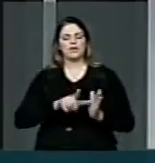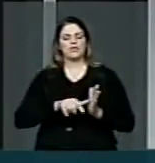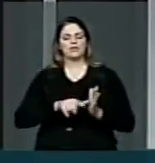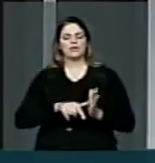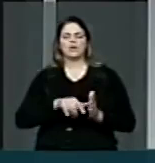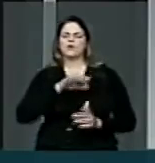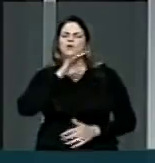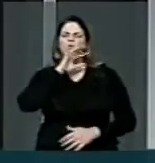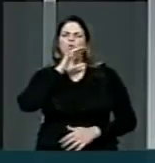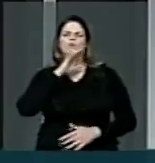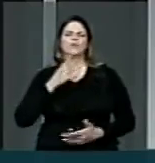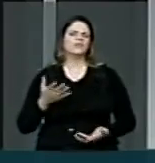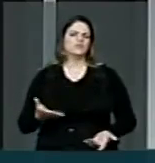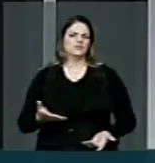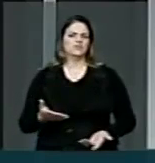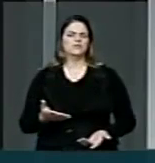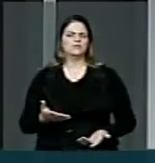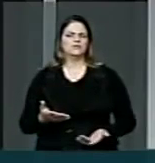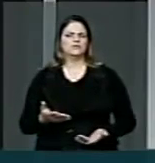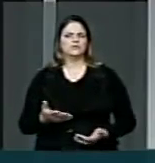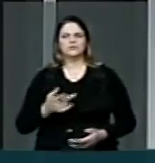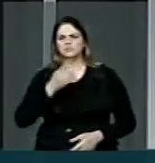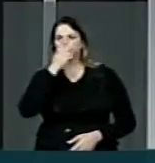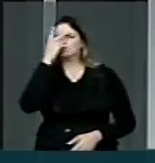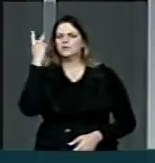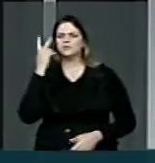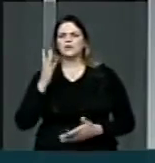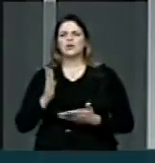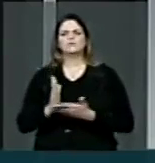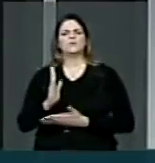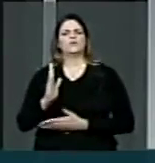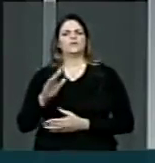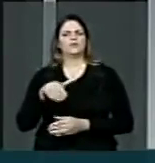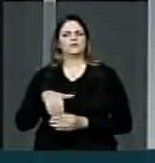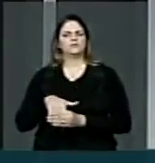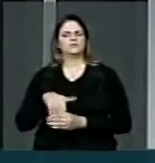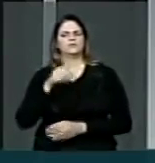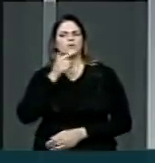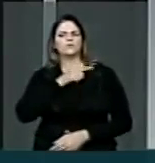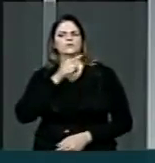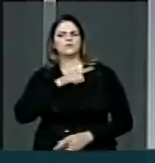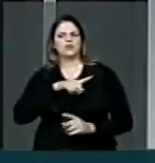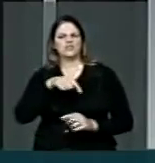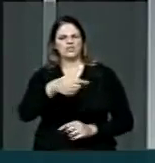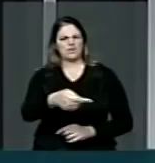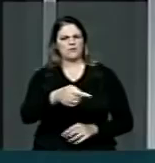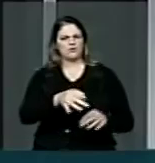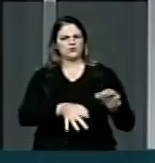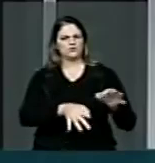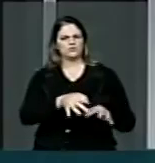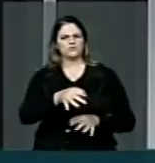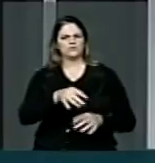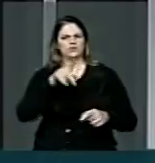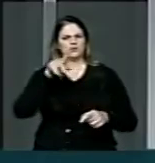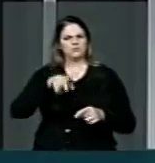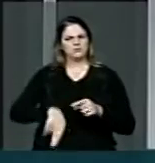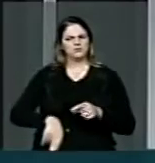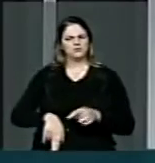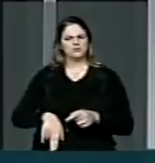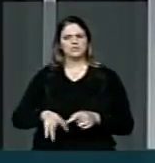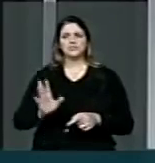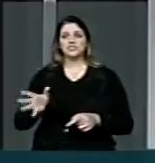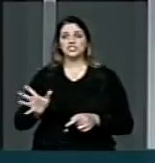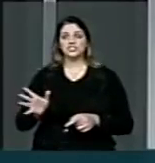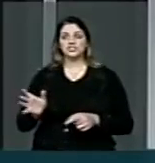mal-estar danado, né? Quando determinado candidato ganha as eleições, de repente a Justiça toma posse, é diplomado,